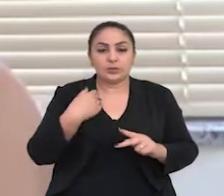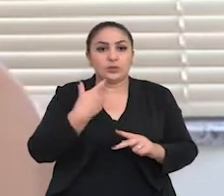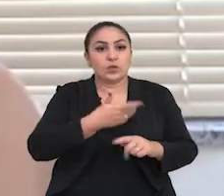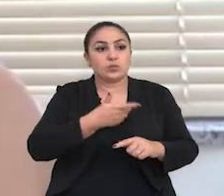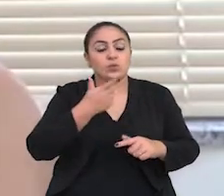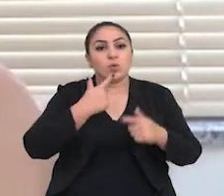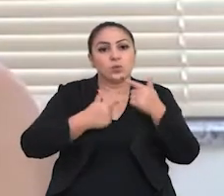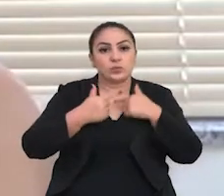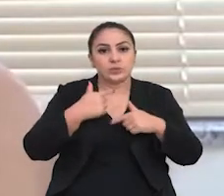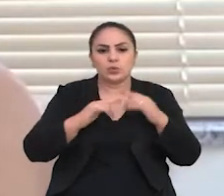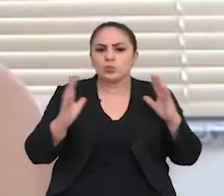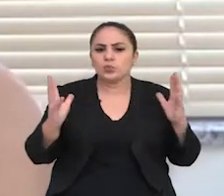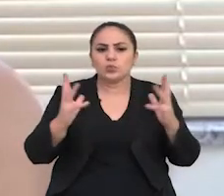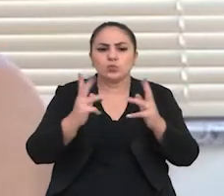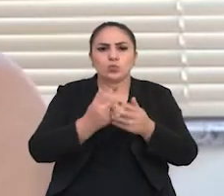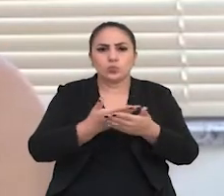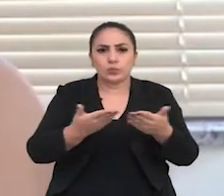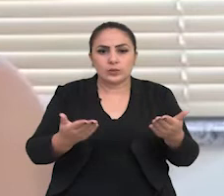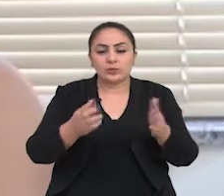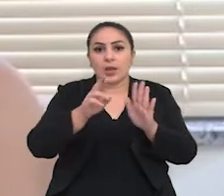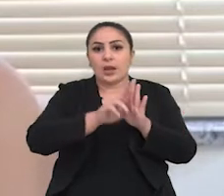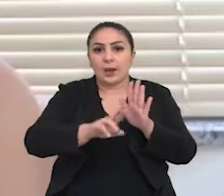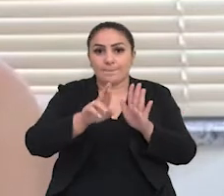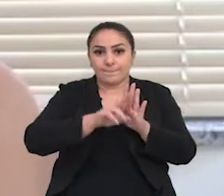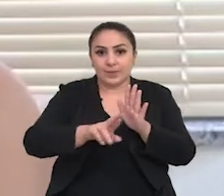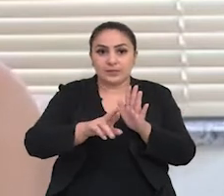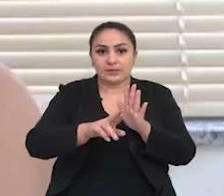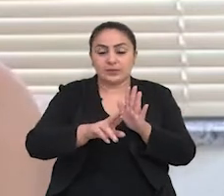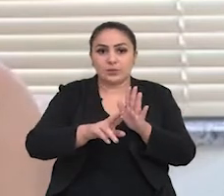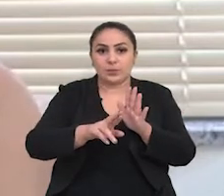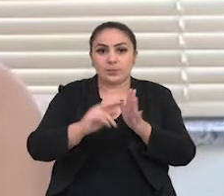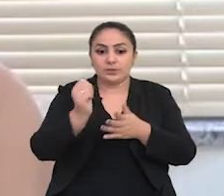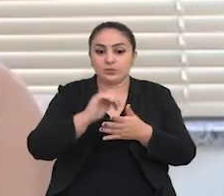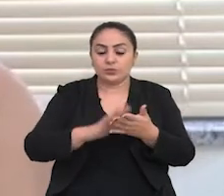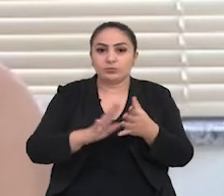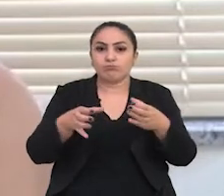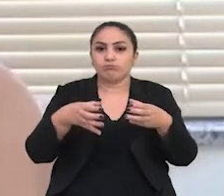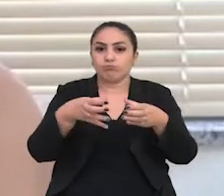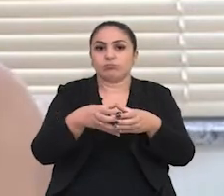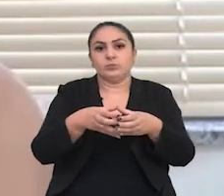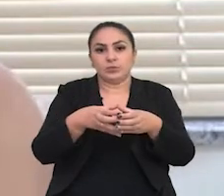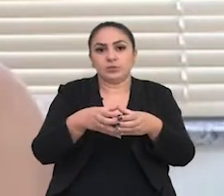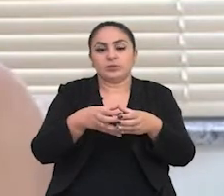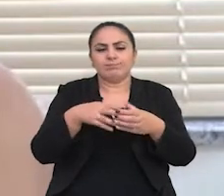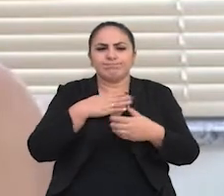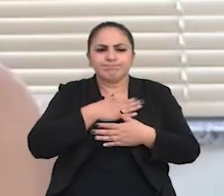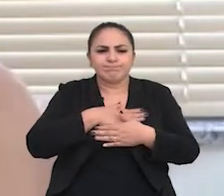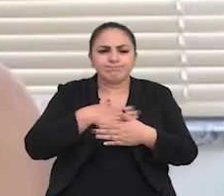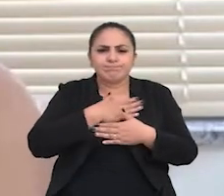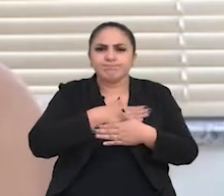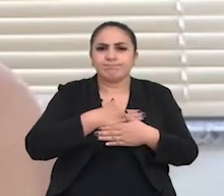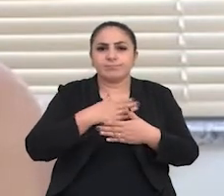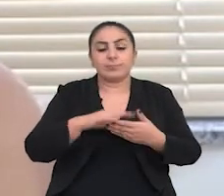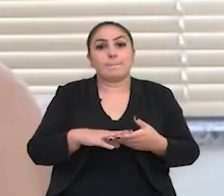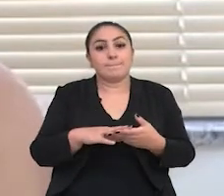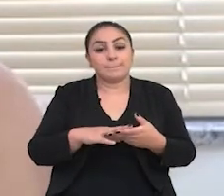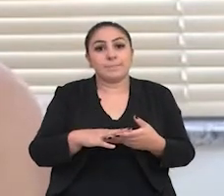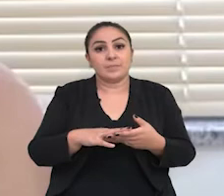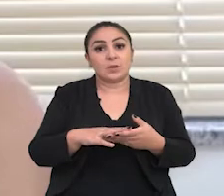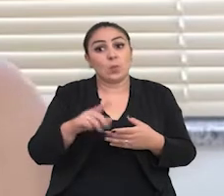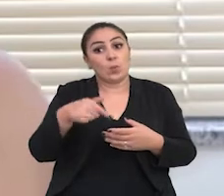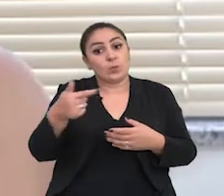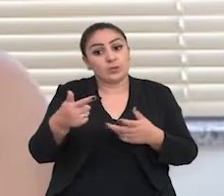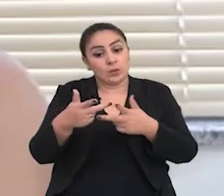reunirmos com as pessoas que gostamos, tudo isso vem representando um exercício coletivo de